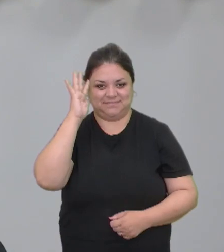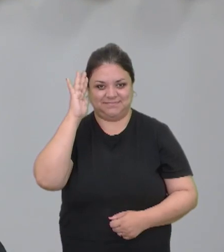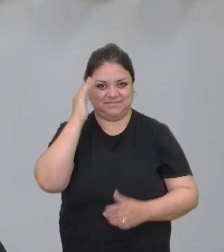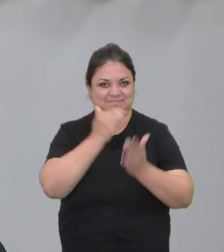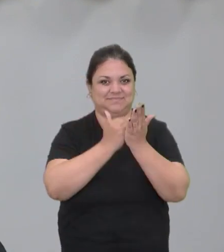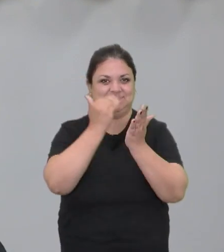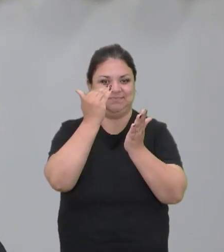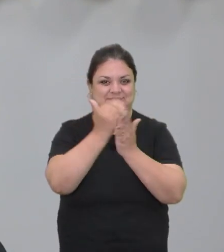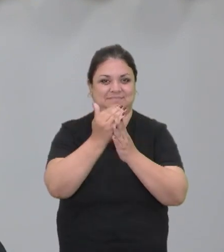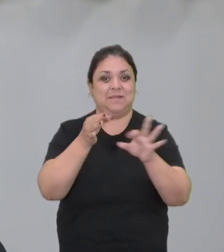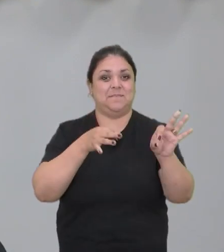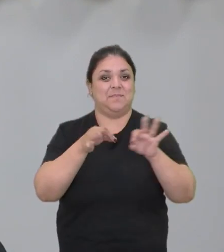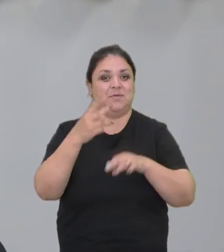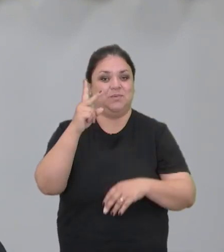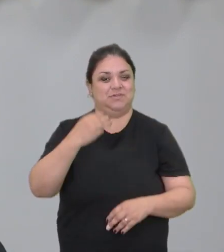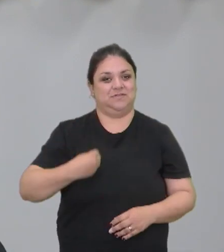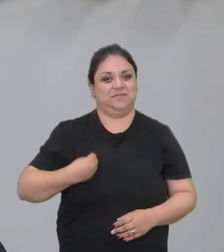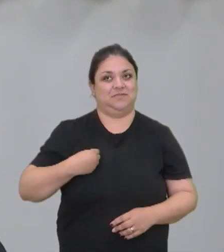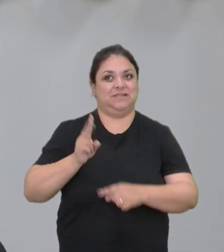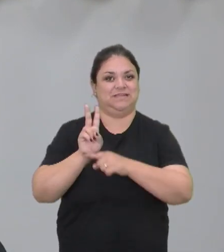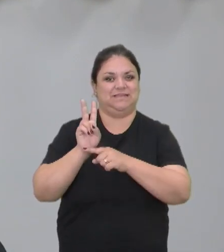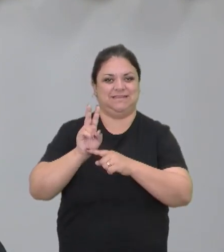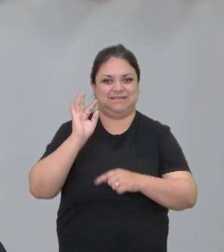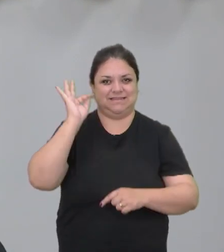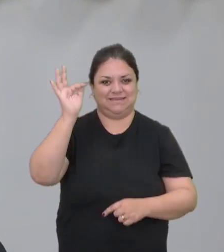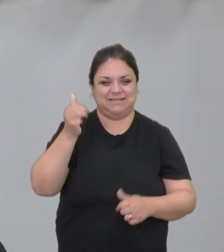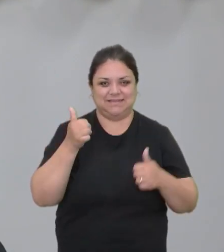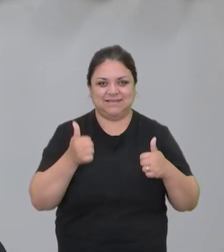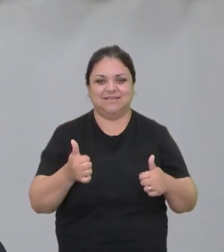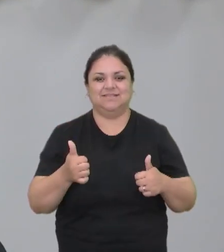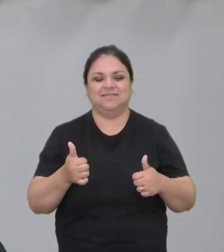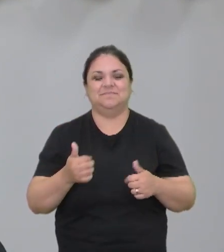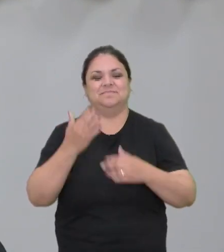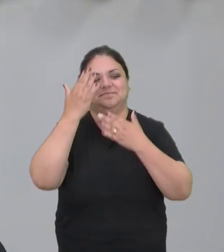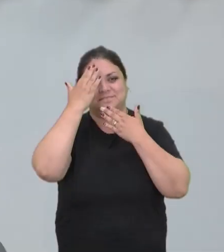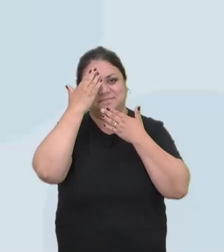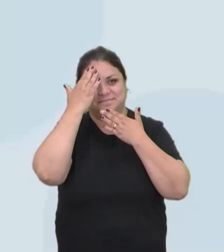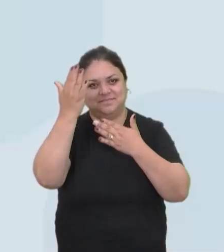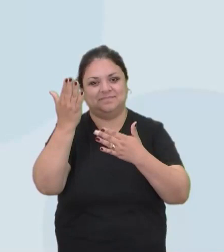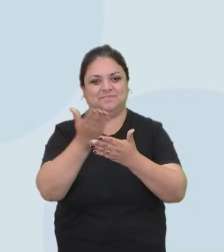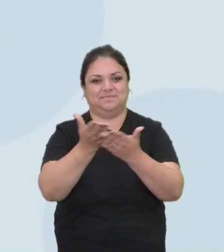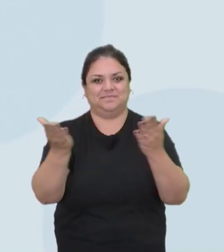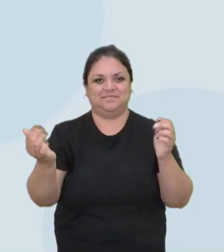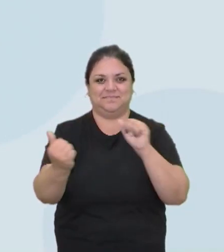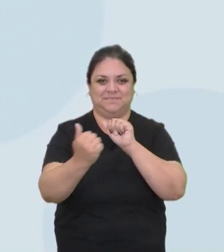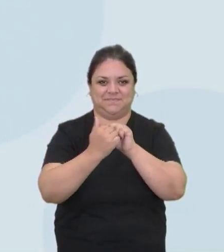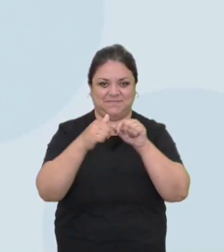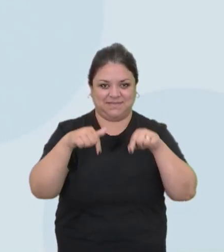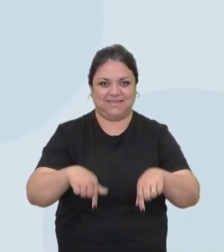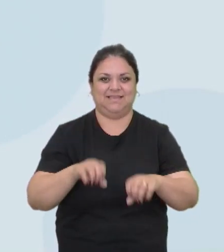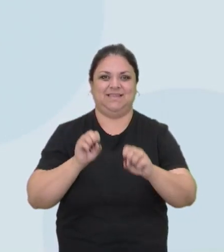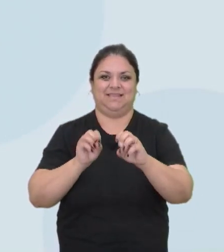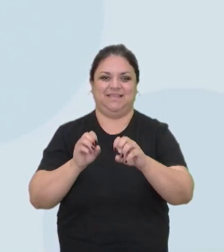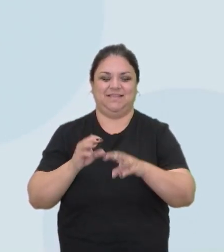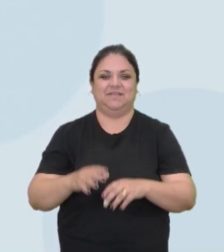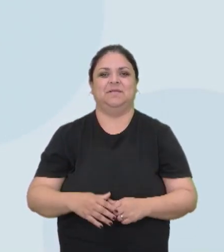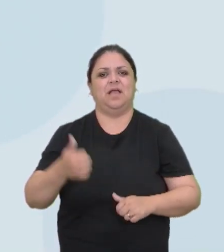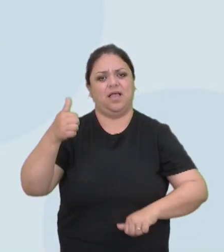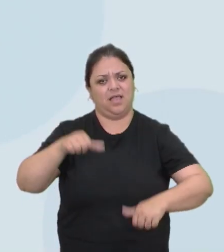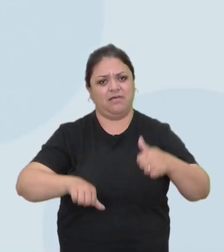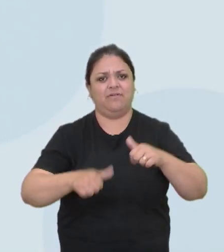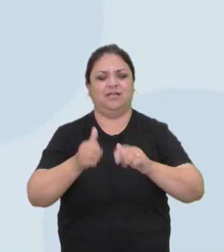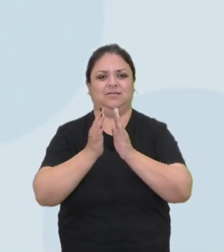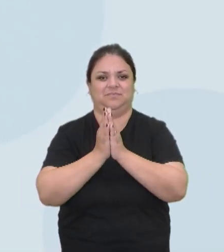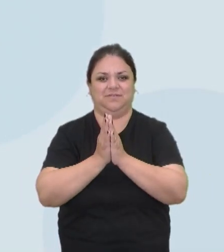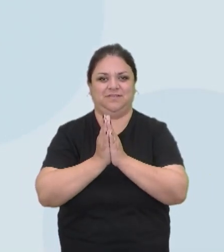no projeto de vida de vocês. Agradeço imensamente, né, a presença de vocês nas nossas aulas. Avaliem